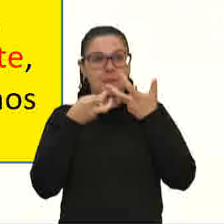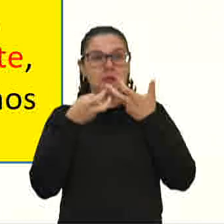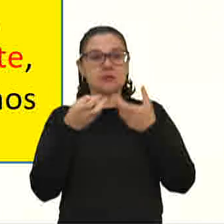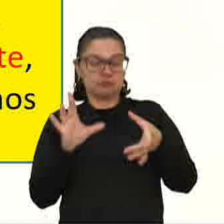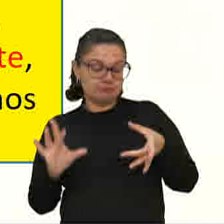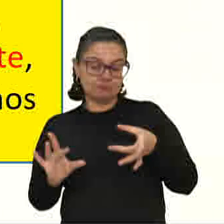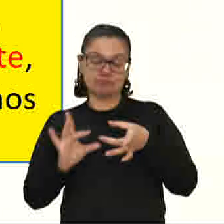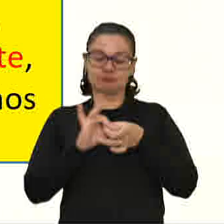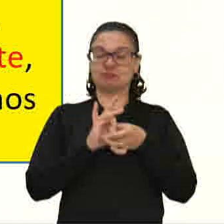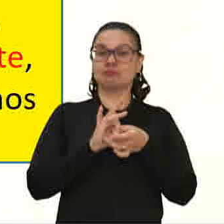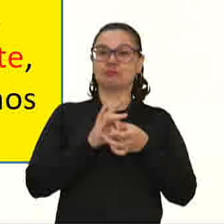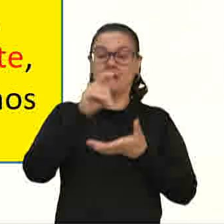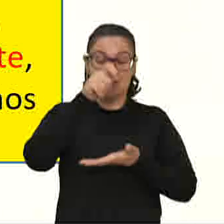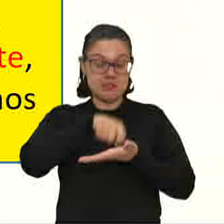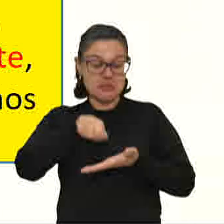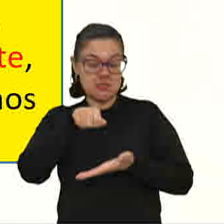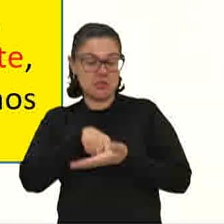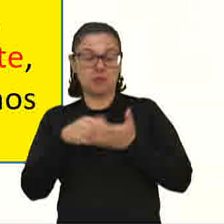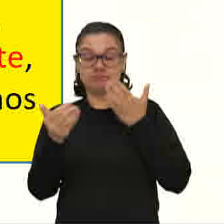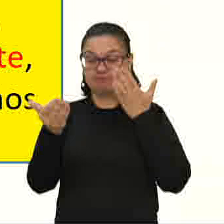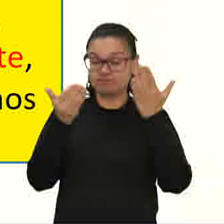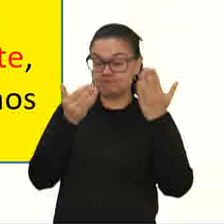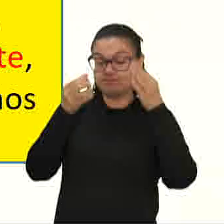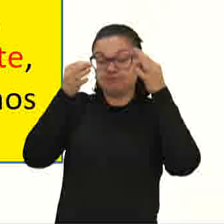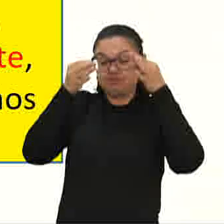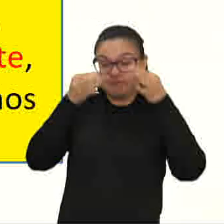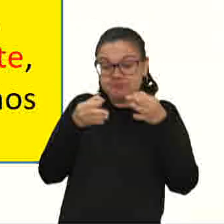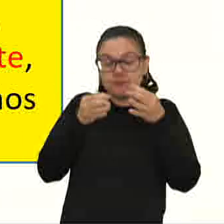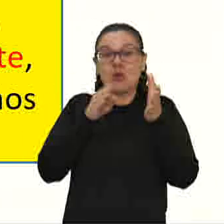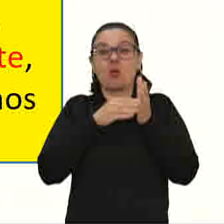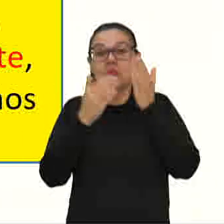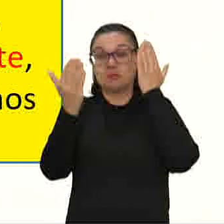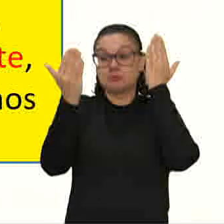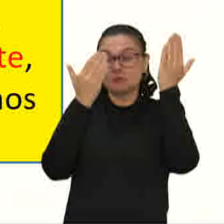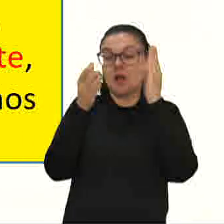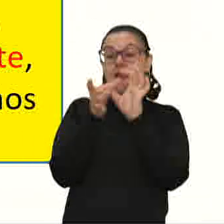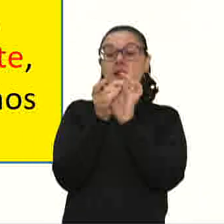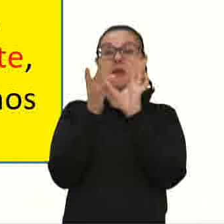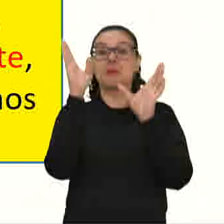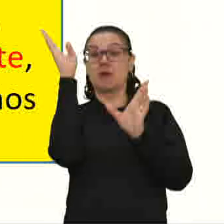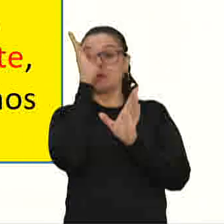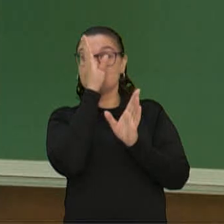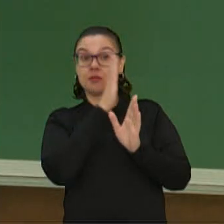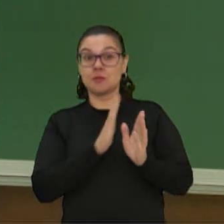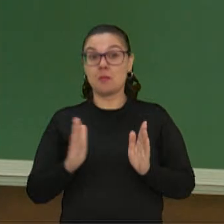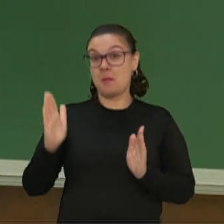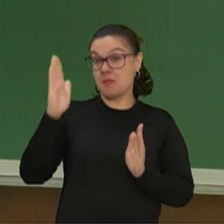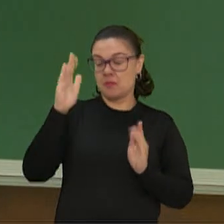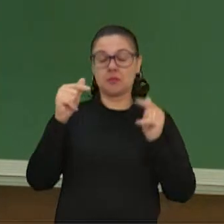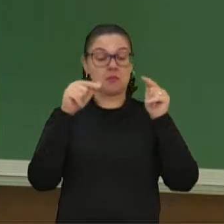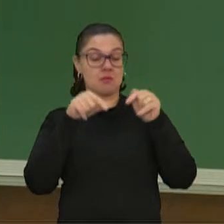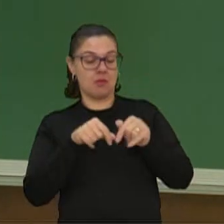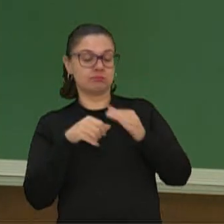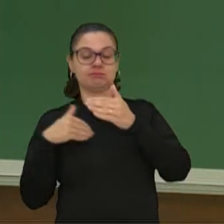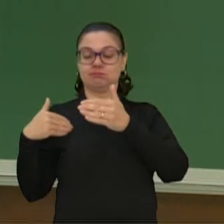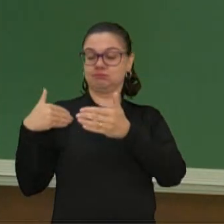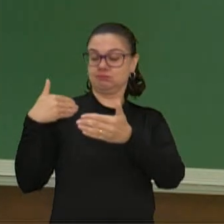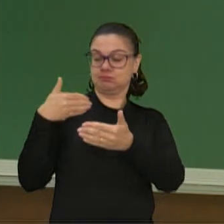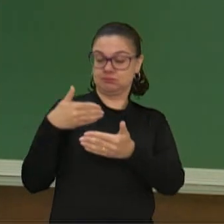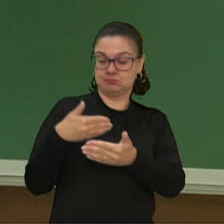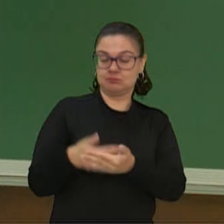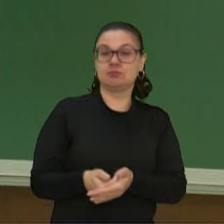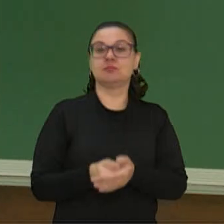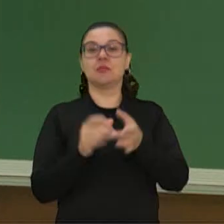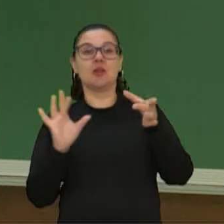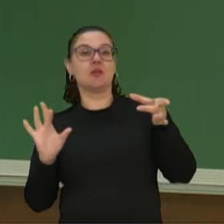da obra em fazer a justa reflexão da história da independência do nosso país. É um processo gigante, né?